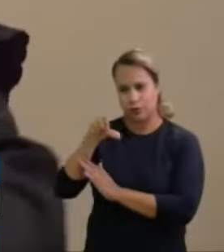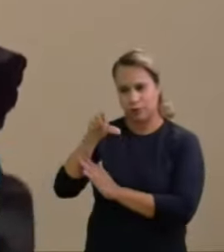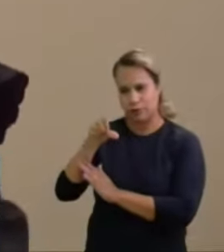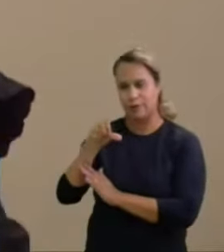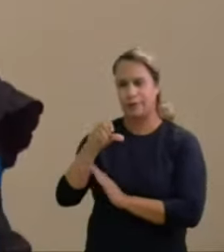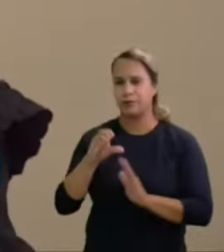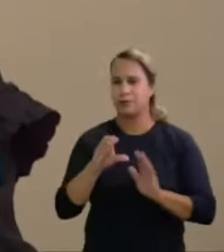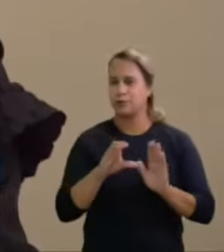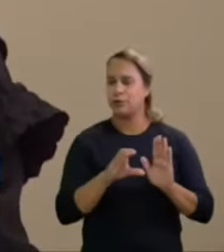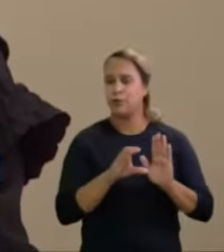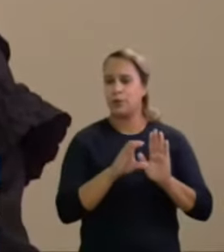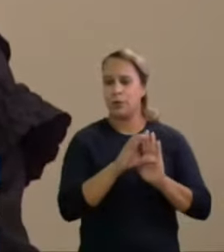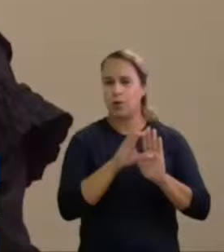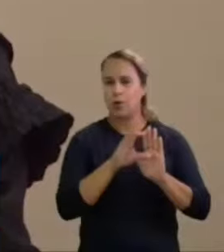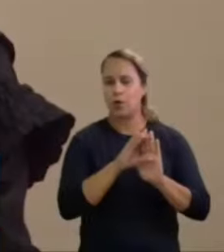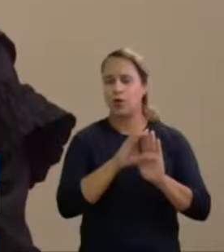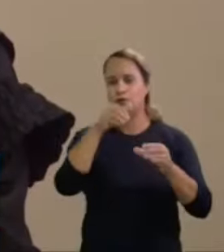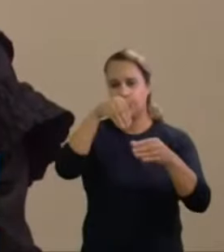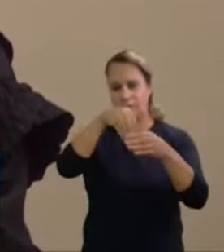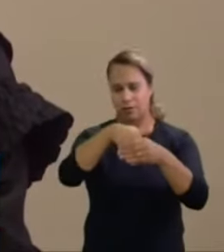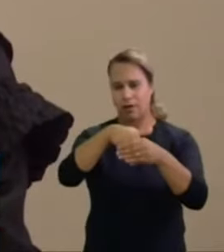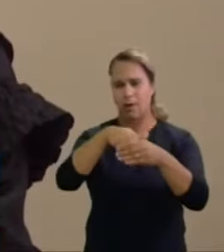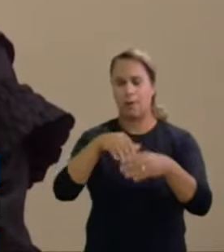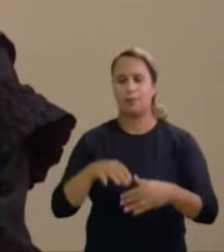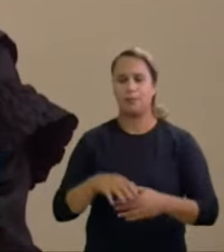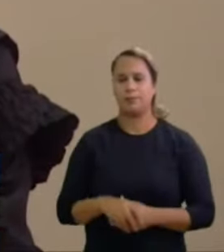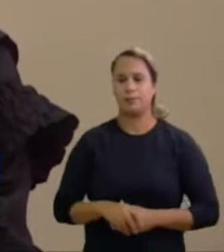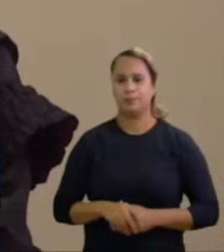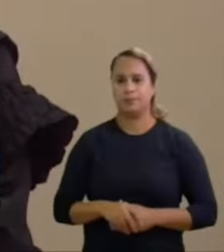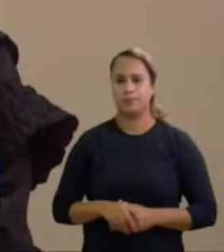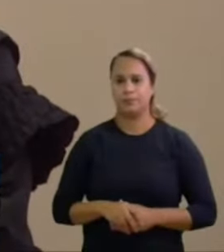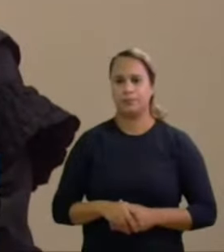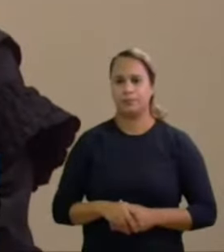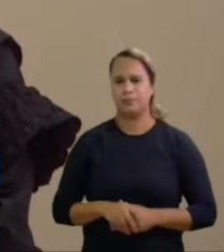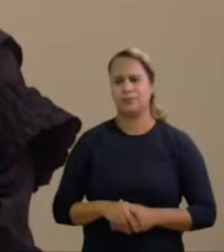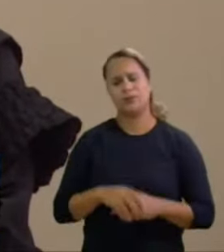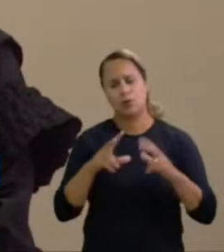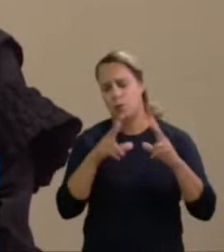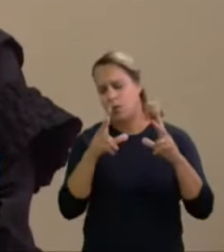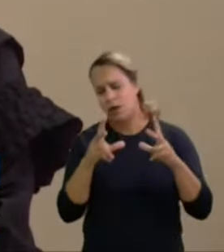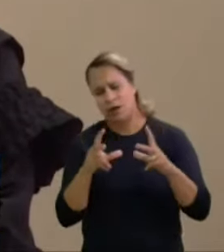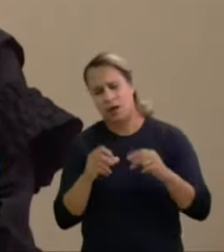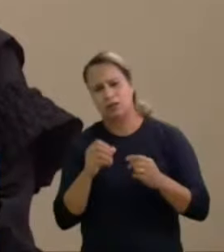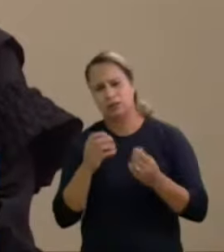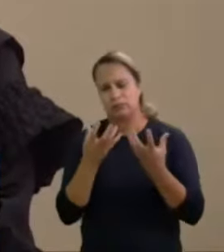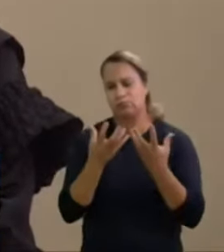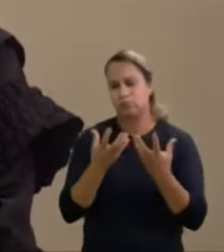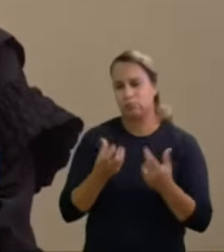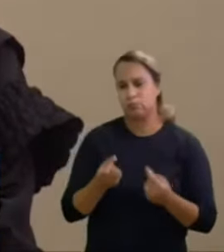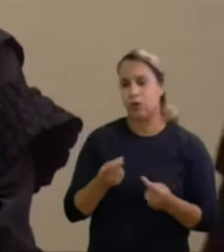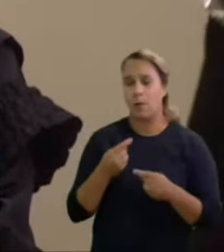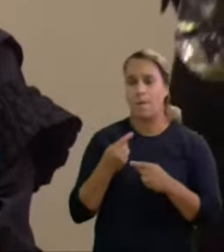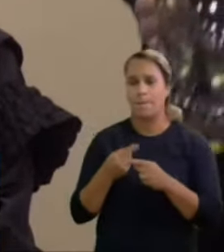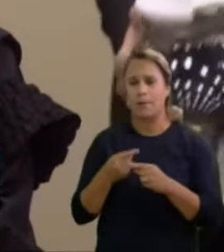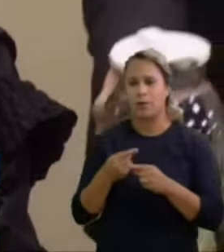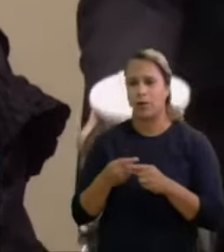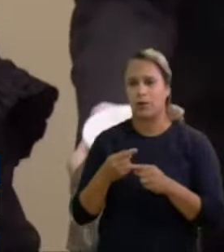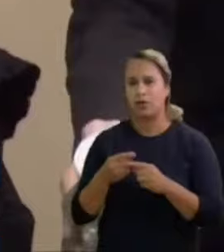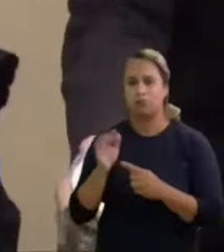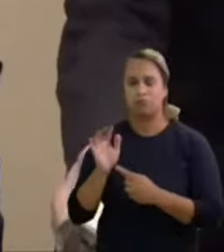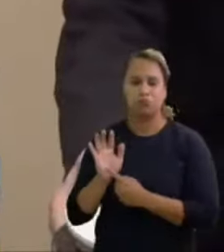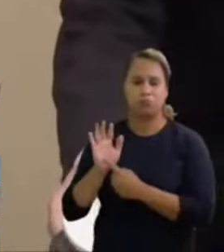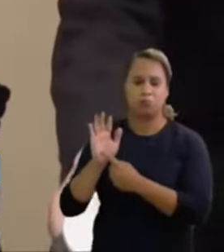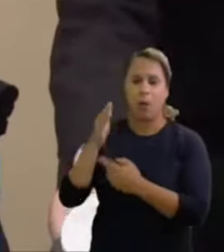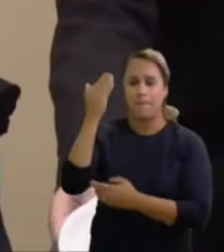eh a imputação porém não merece acolhida não foram produzidos elementos de prova de que os serviços deixaram de